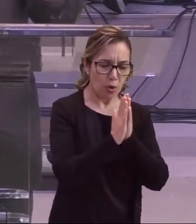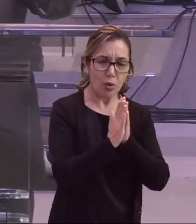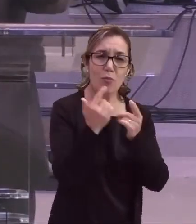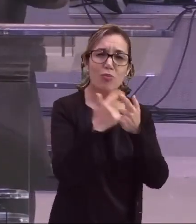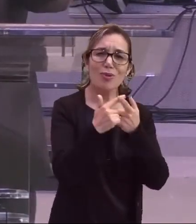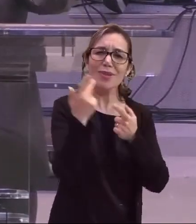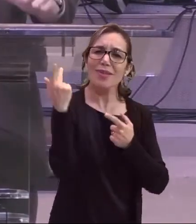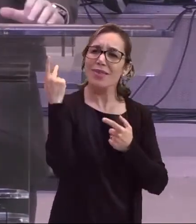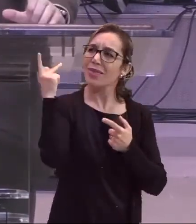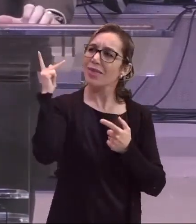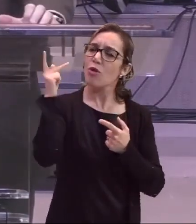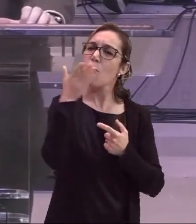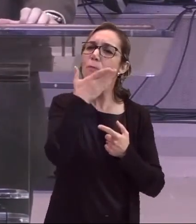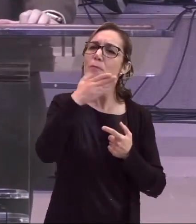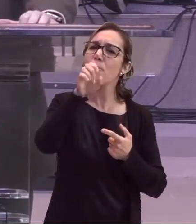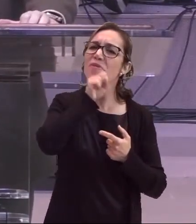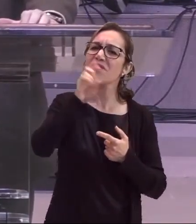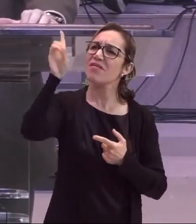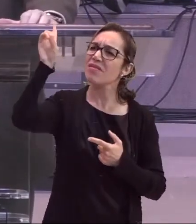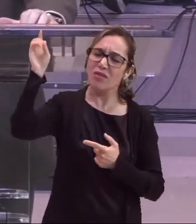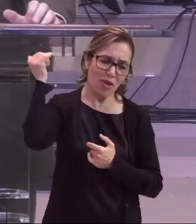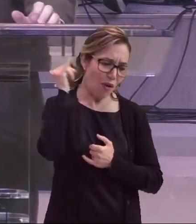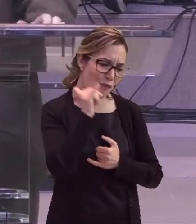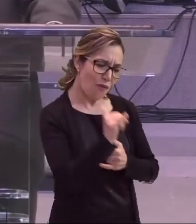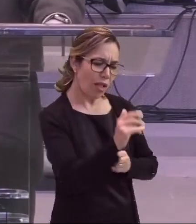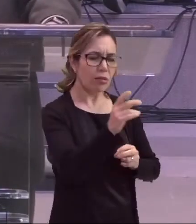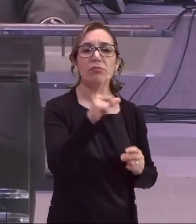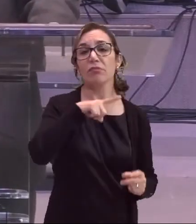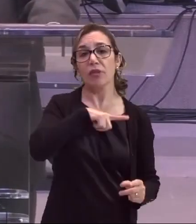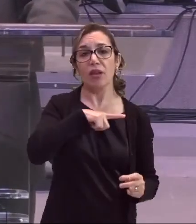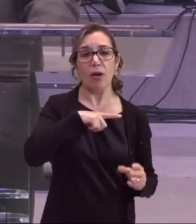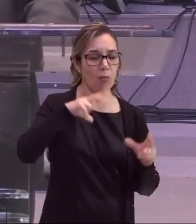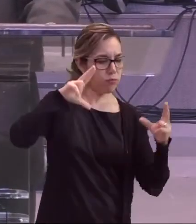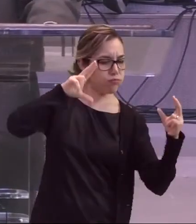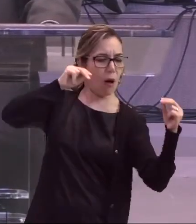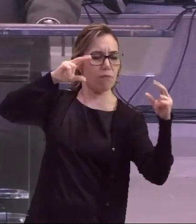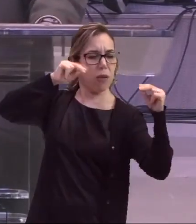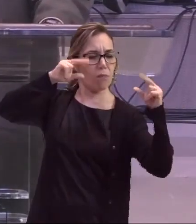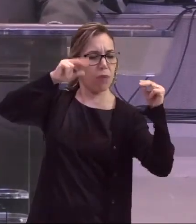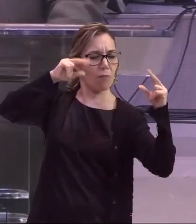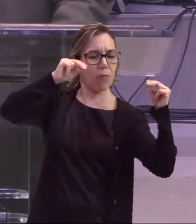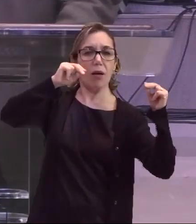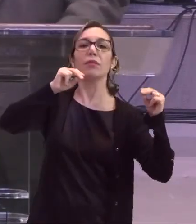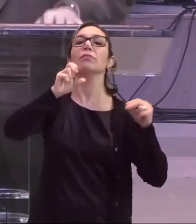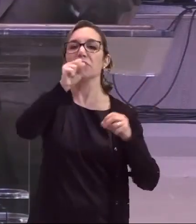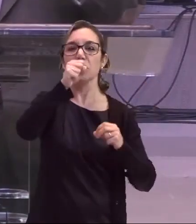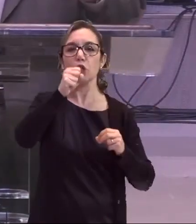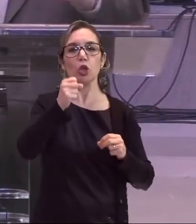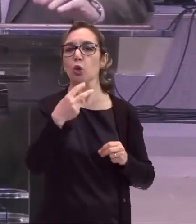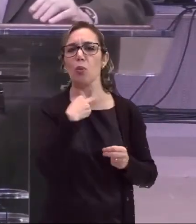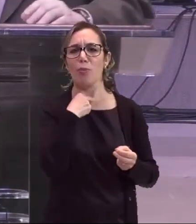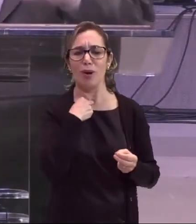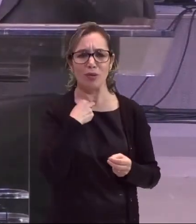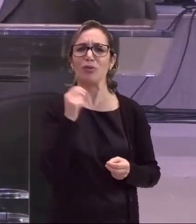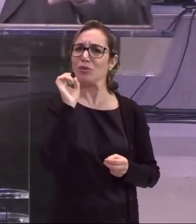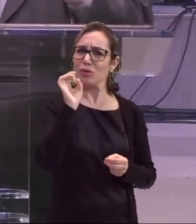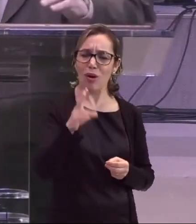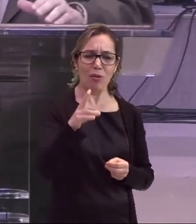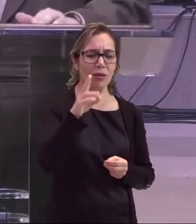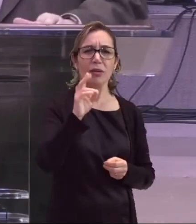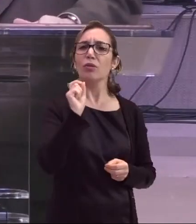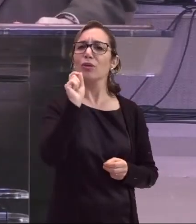o recompensará e quando orarem não fiquem sempre repetindo a mesma coisa